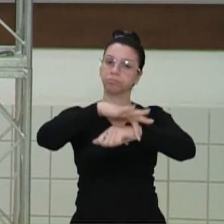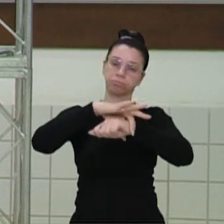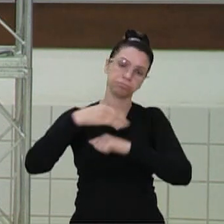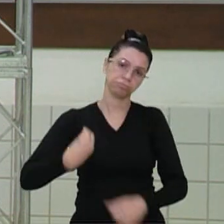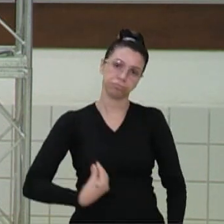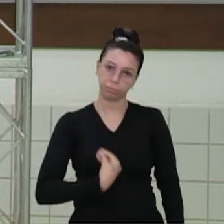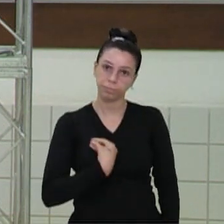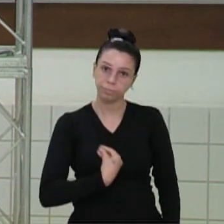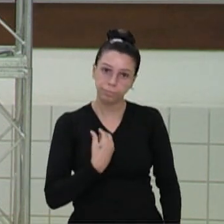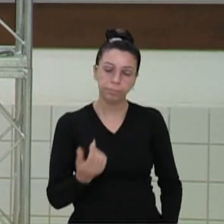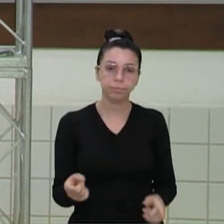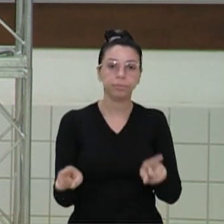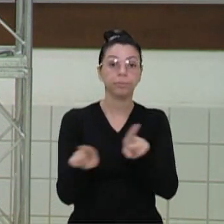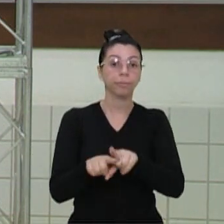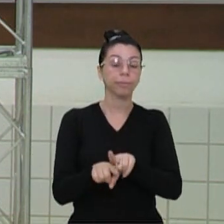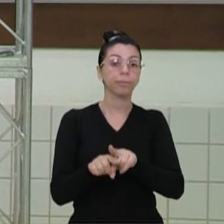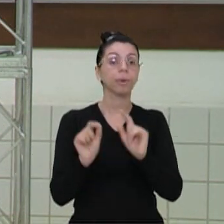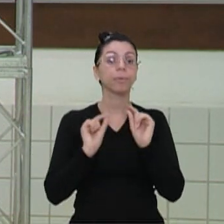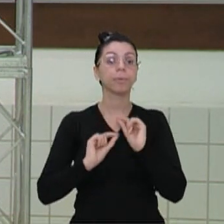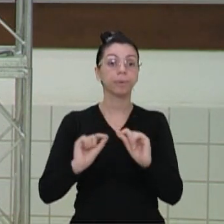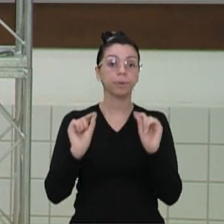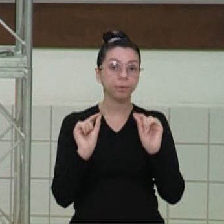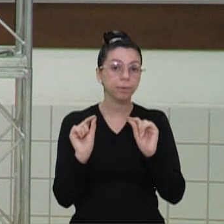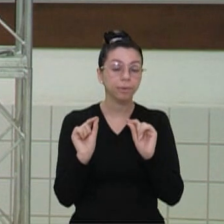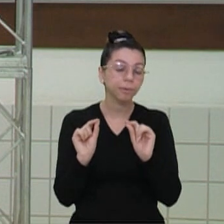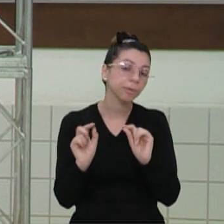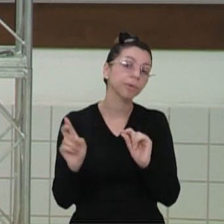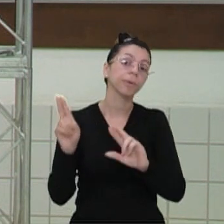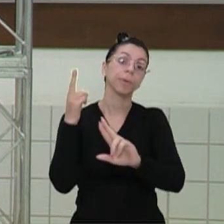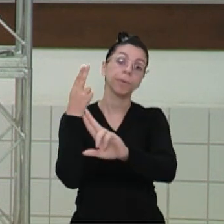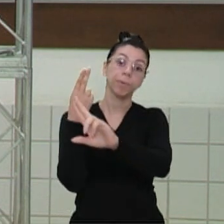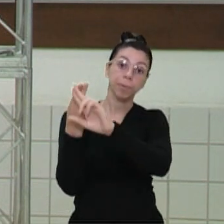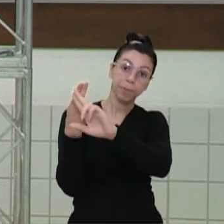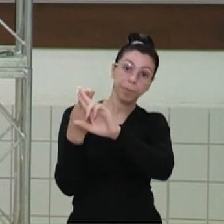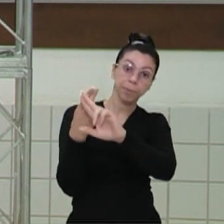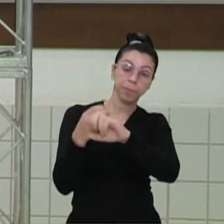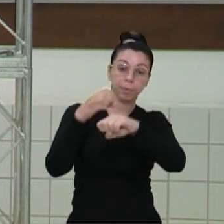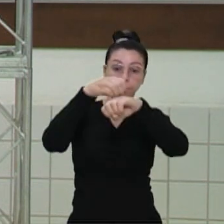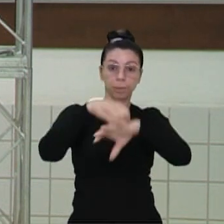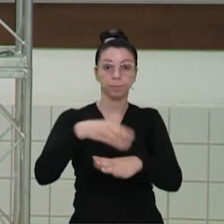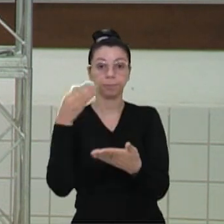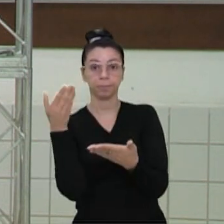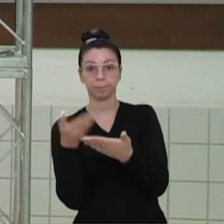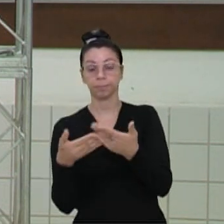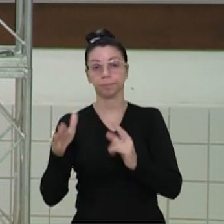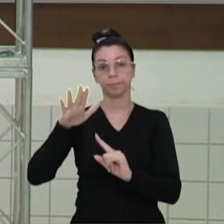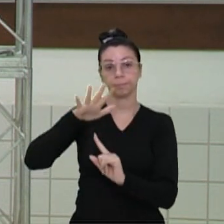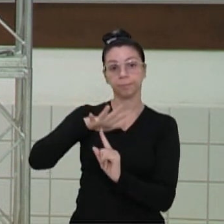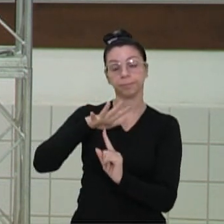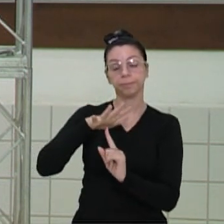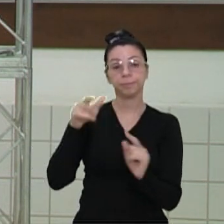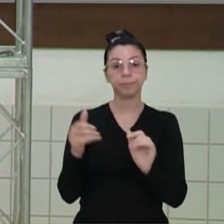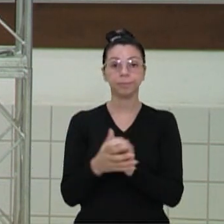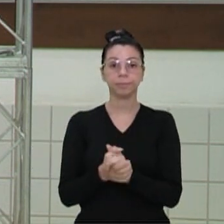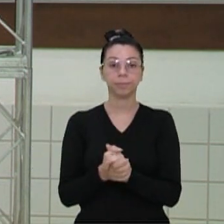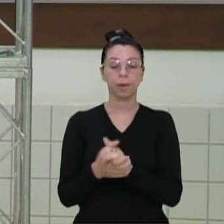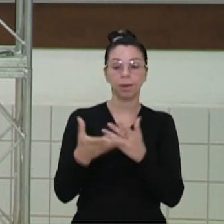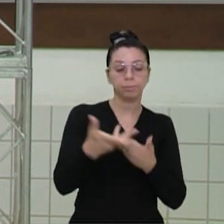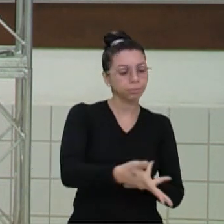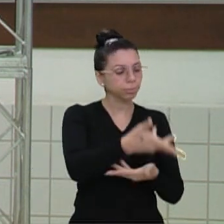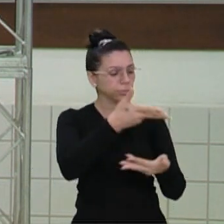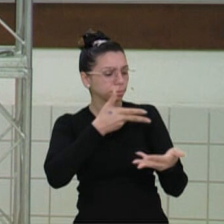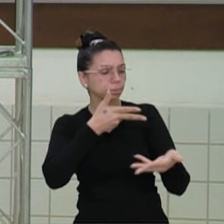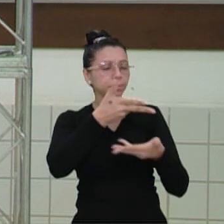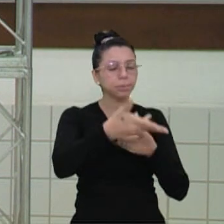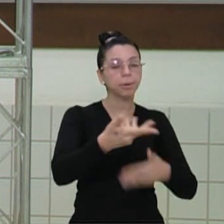sua presença. Então, gente, usem o aplicativo Aula Paraná. A partir dele você interage com o